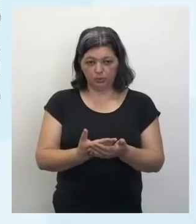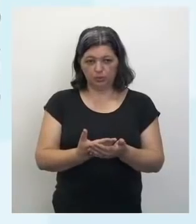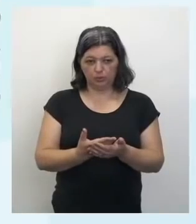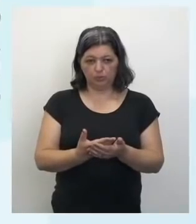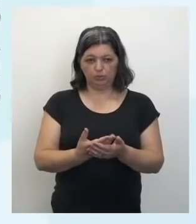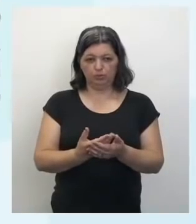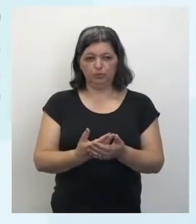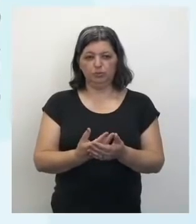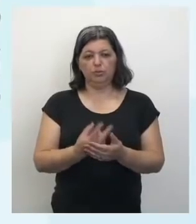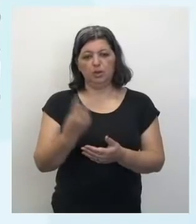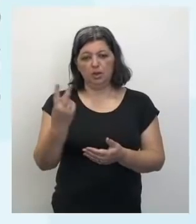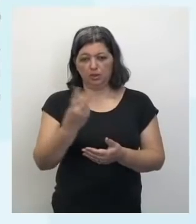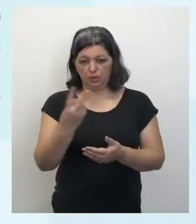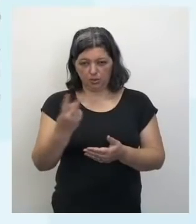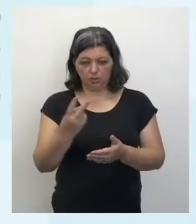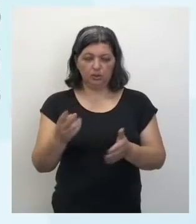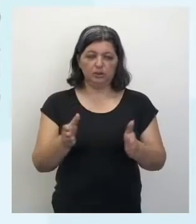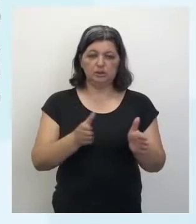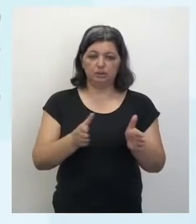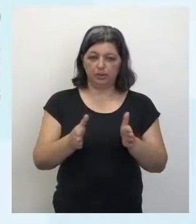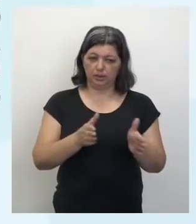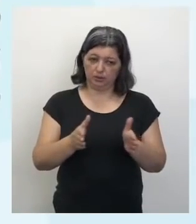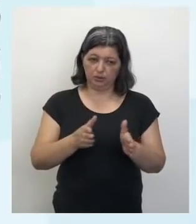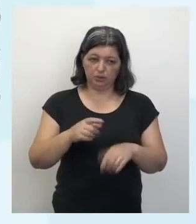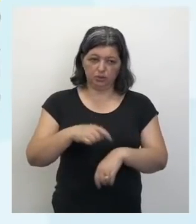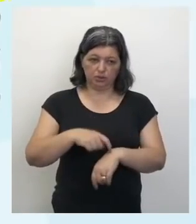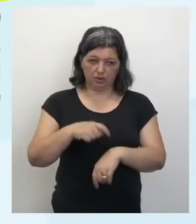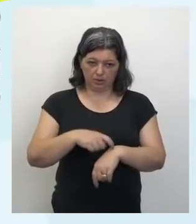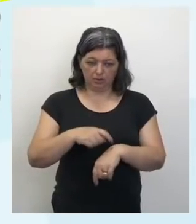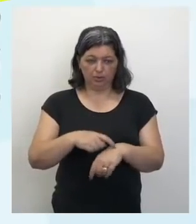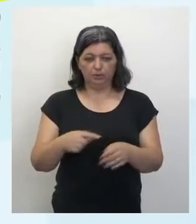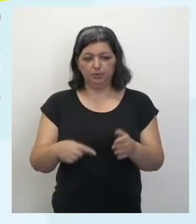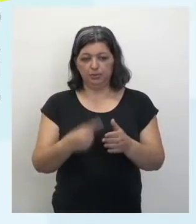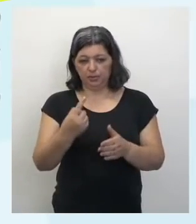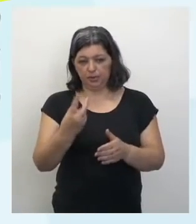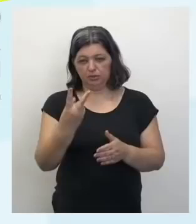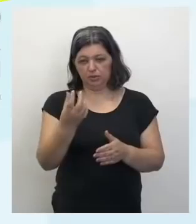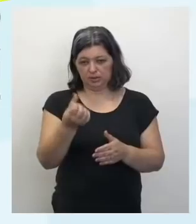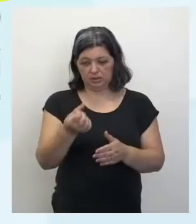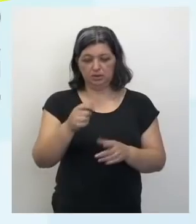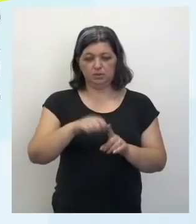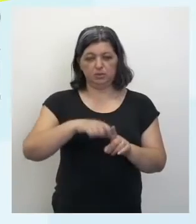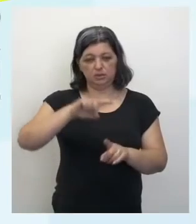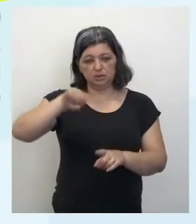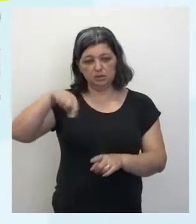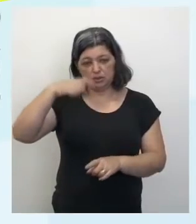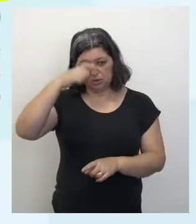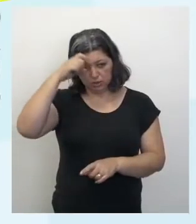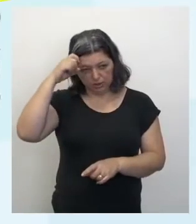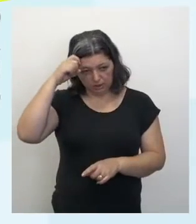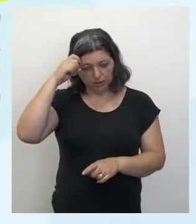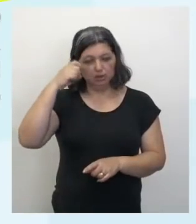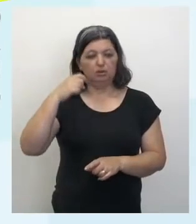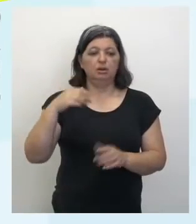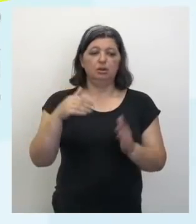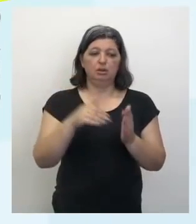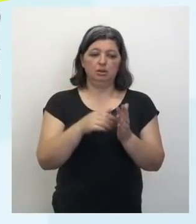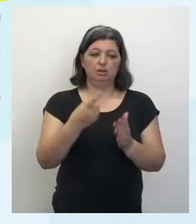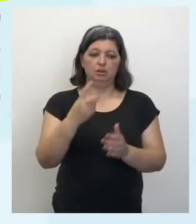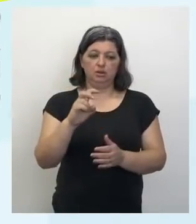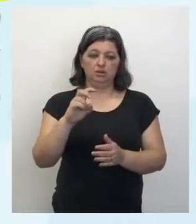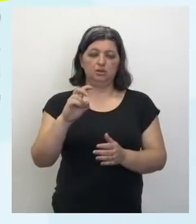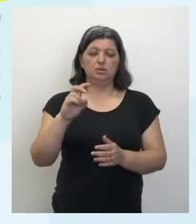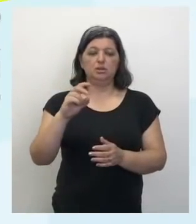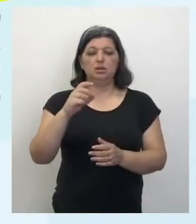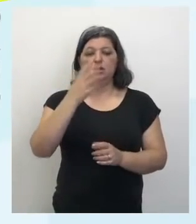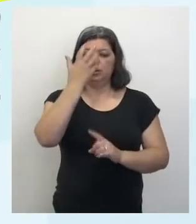dois períodos de tempo. O primeiro entre 26 de janeiro e 15 de fevereiro de 2020. E